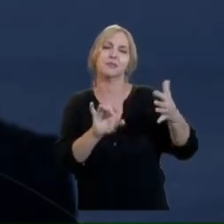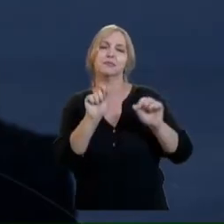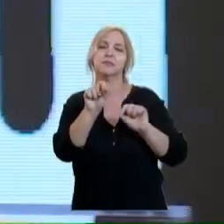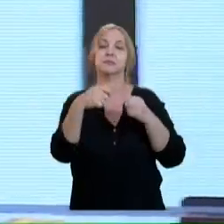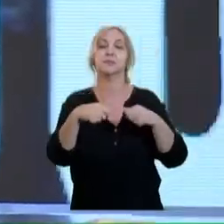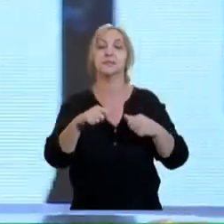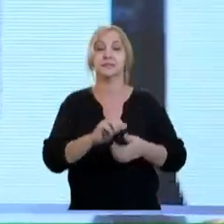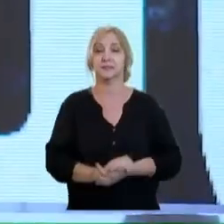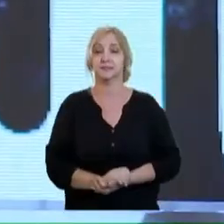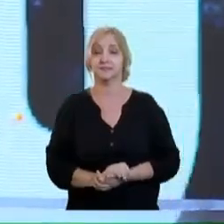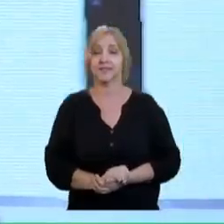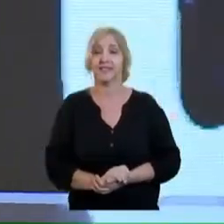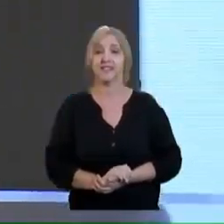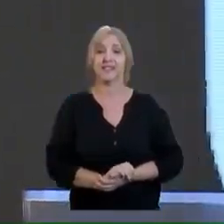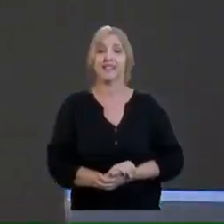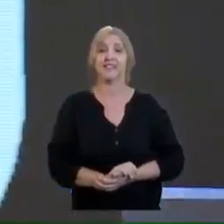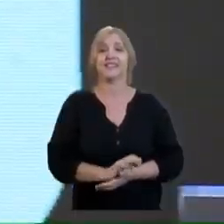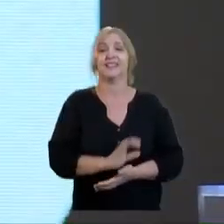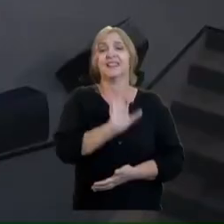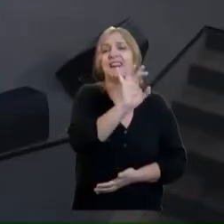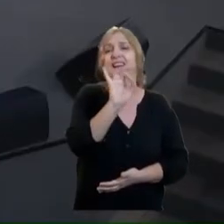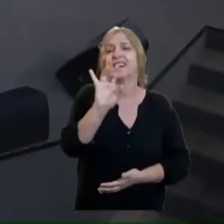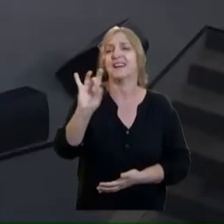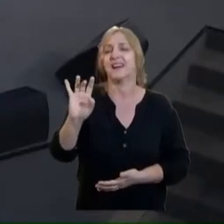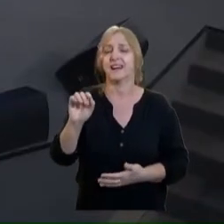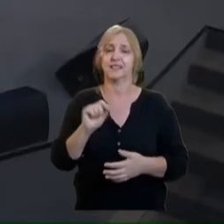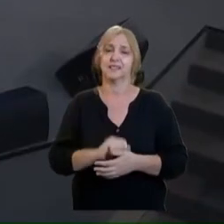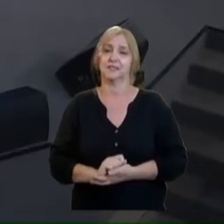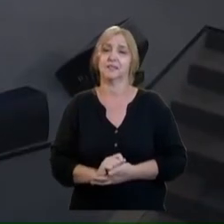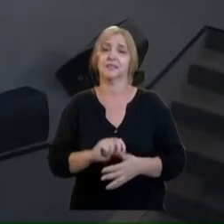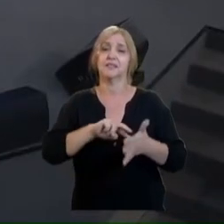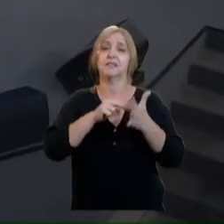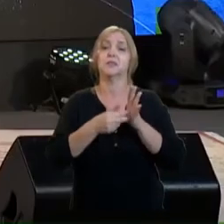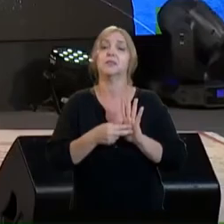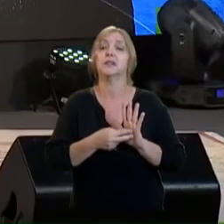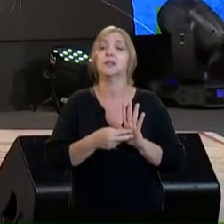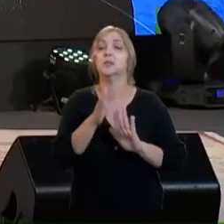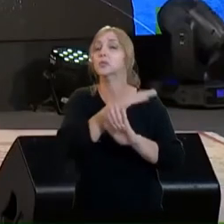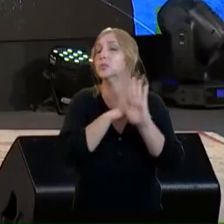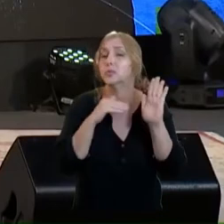O que que é cada uma? É tudo.